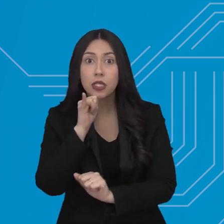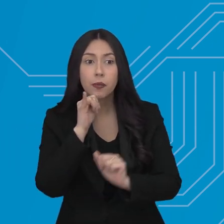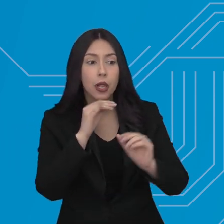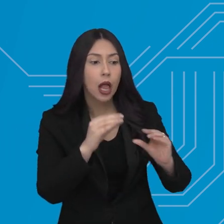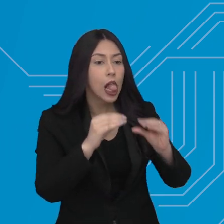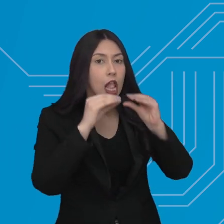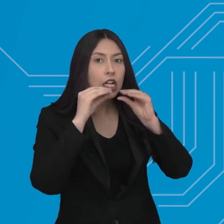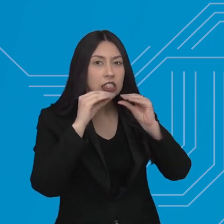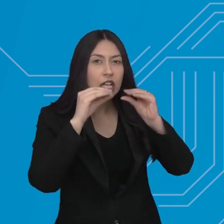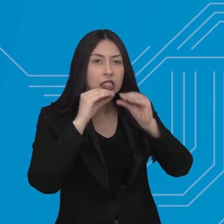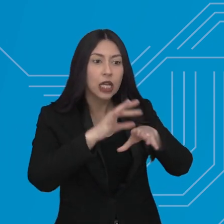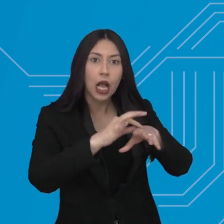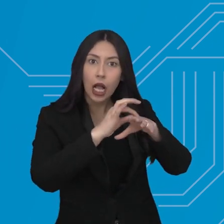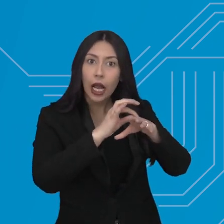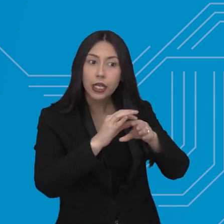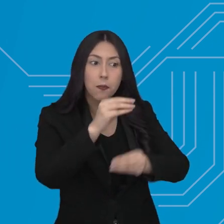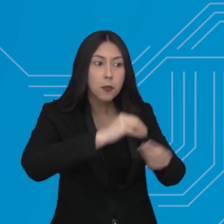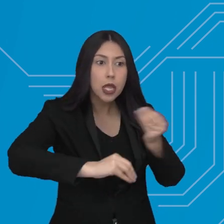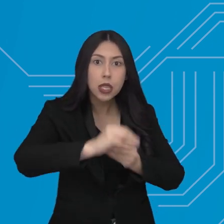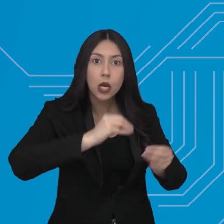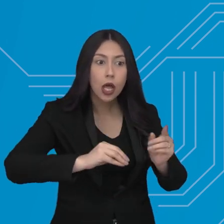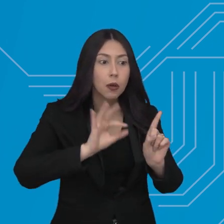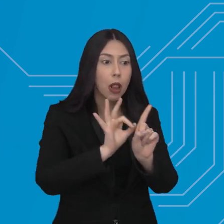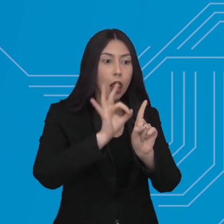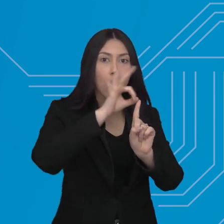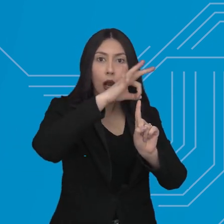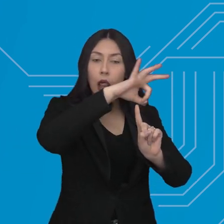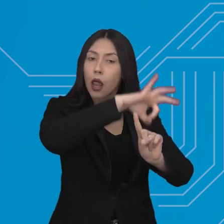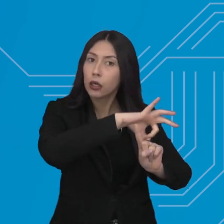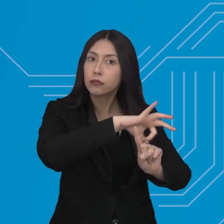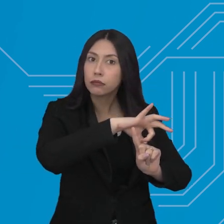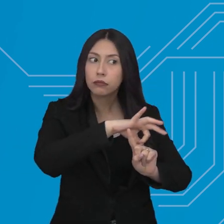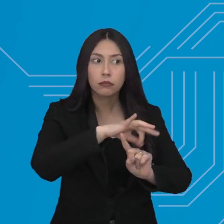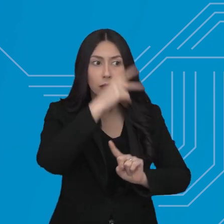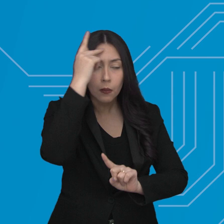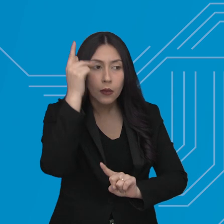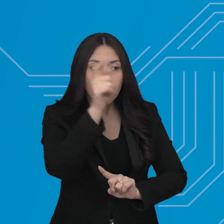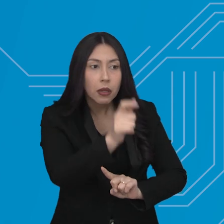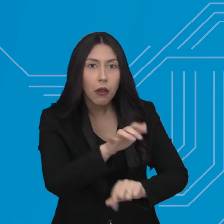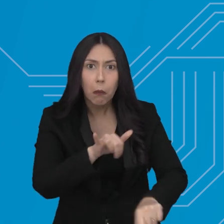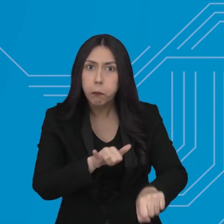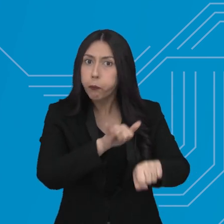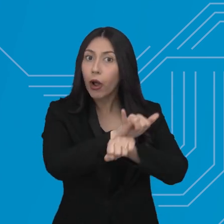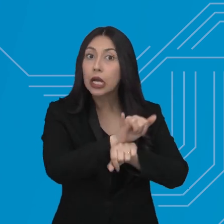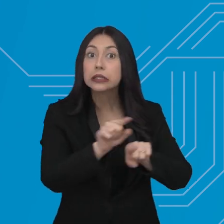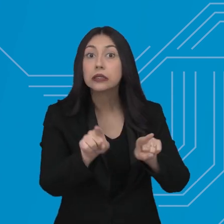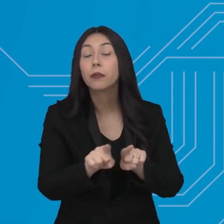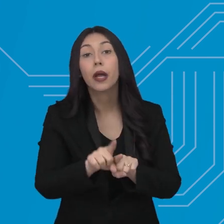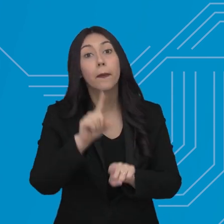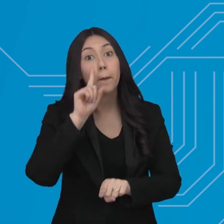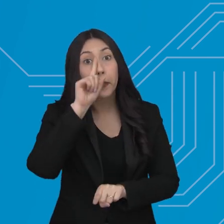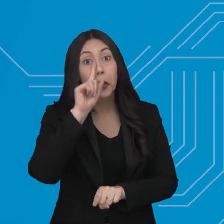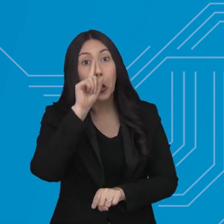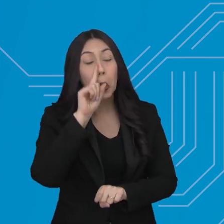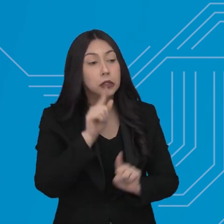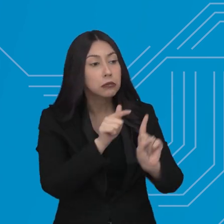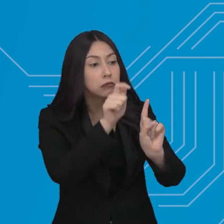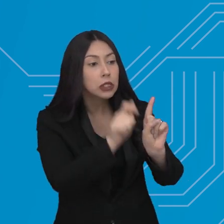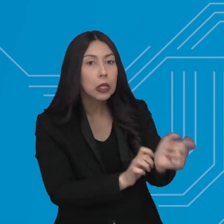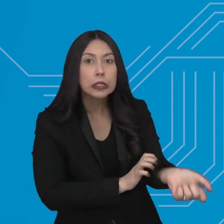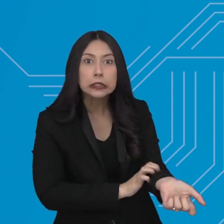adicionar soja em hambúrguer de carne bovina. Além de enganar o consumidor, isso pode ser um problema para quem